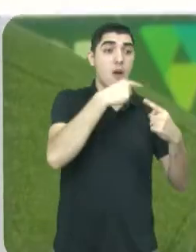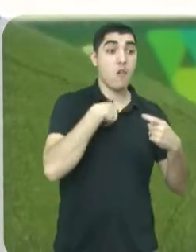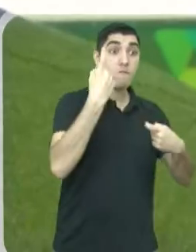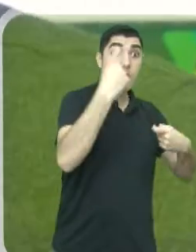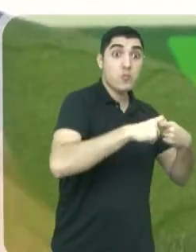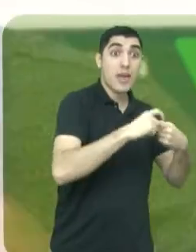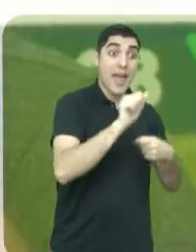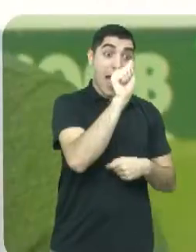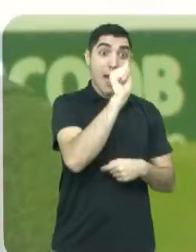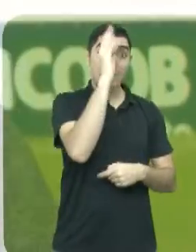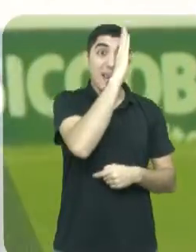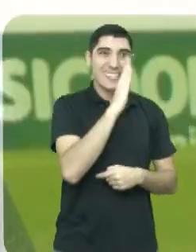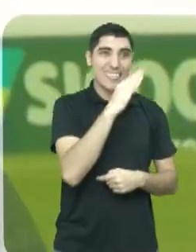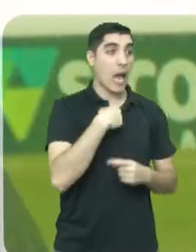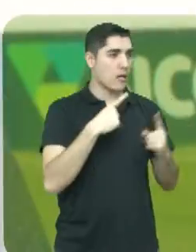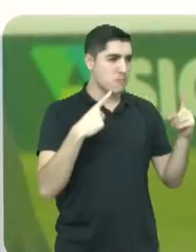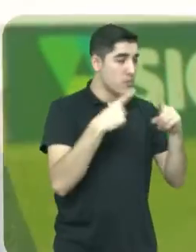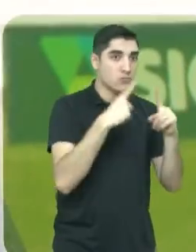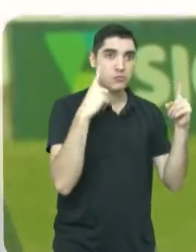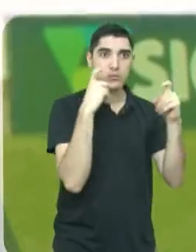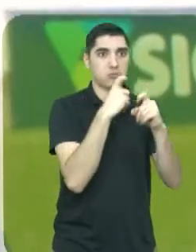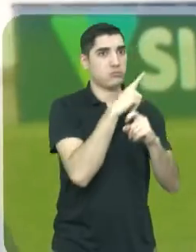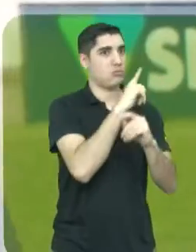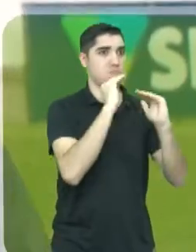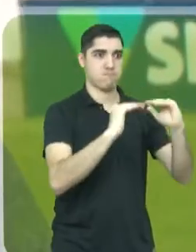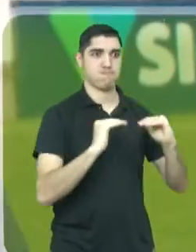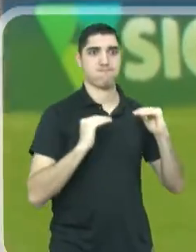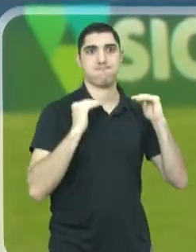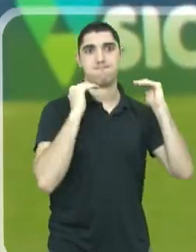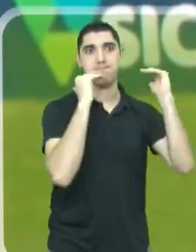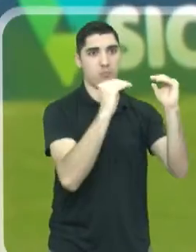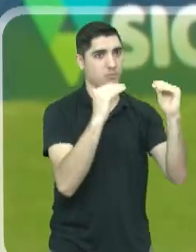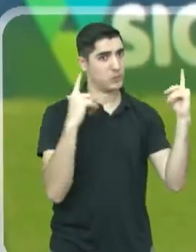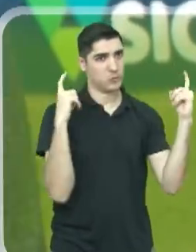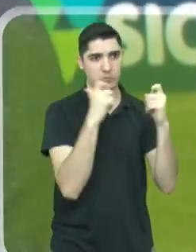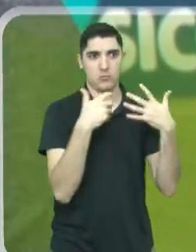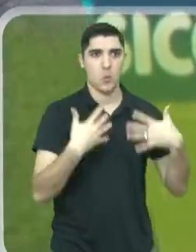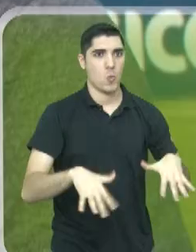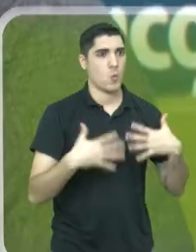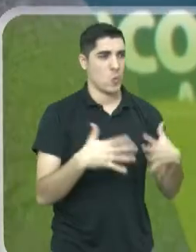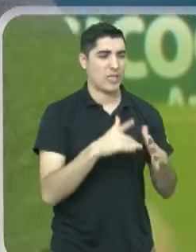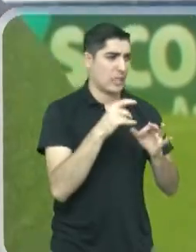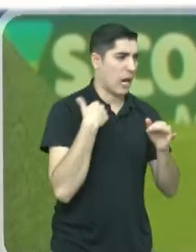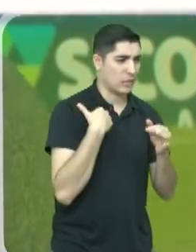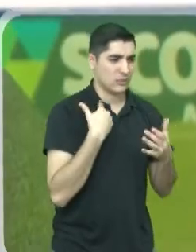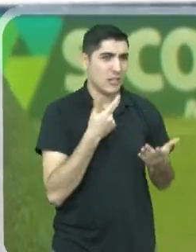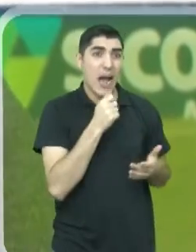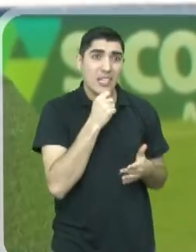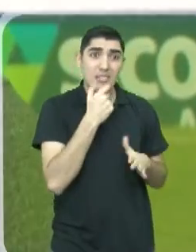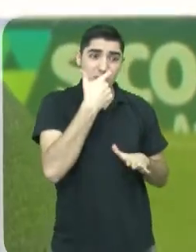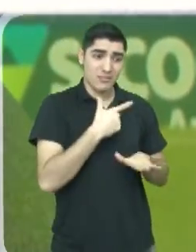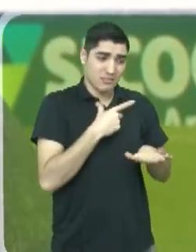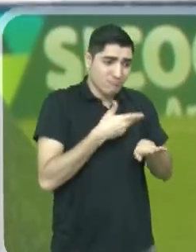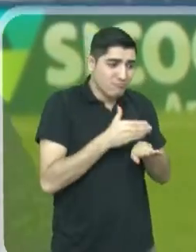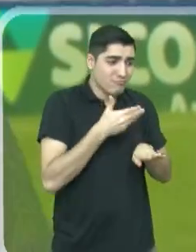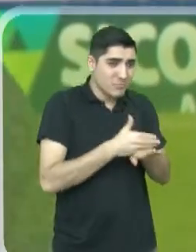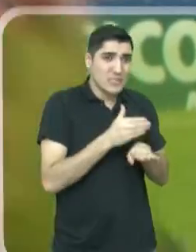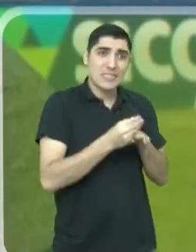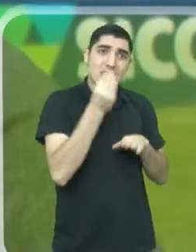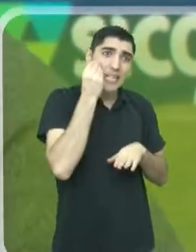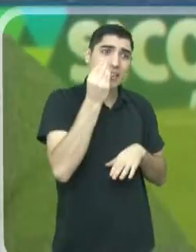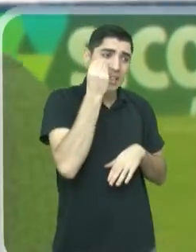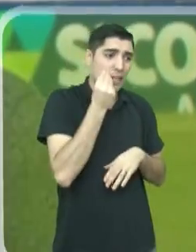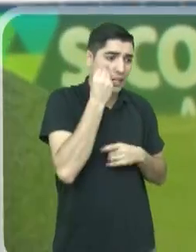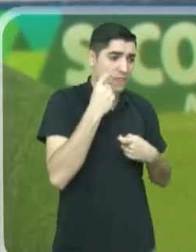foi difícil jogar, porque é outro nível de preparação. Sim, e aí eu estava me preparando ainda para tentar voltar. E aí no